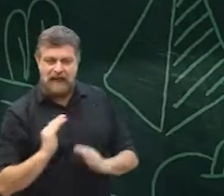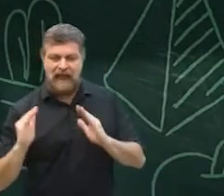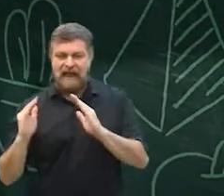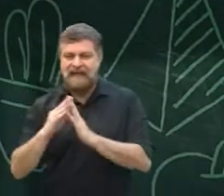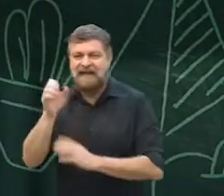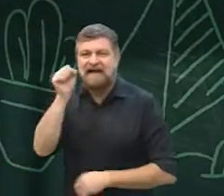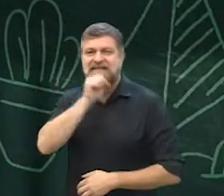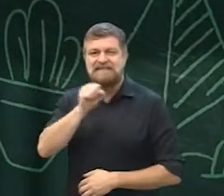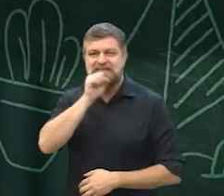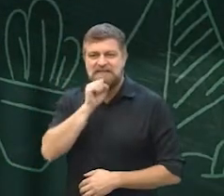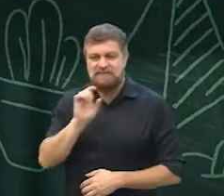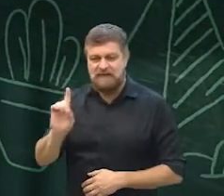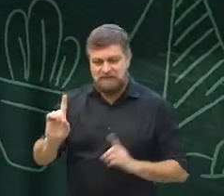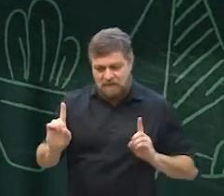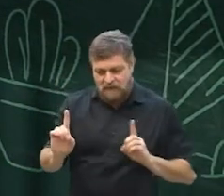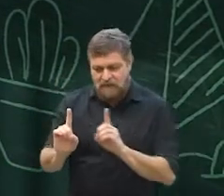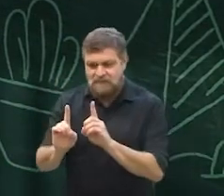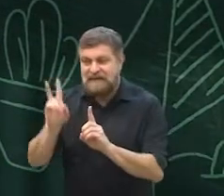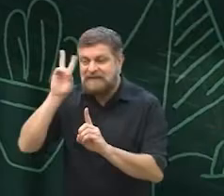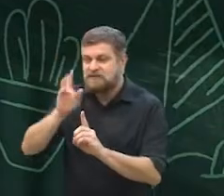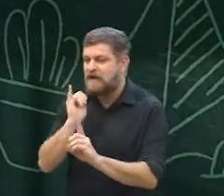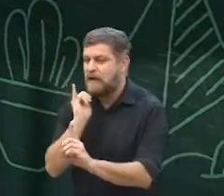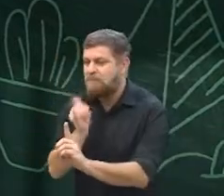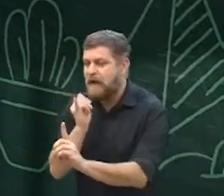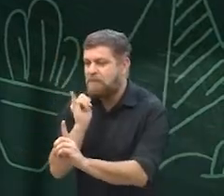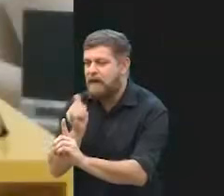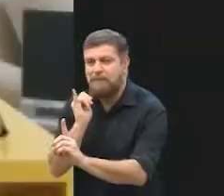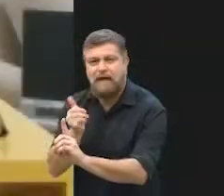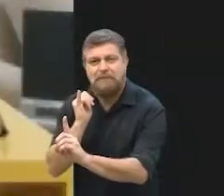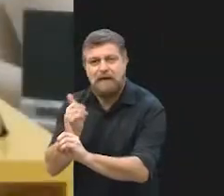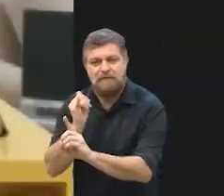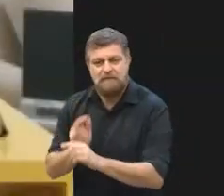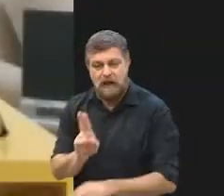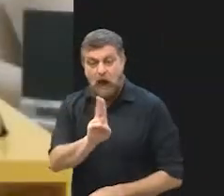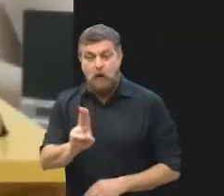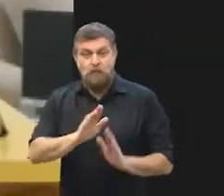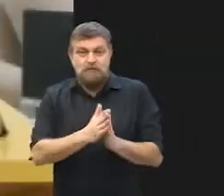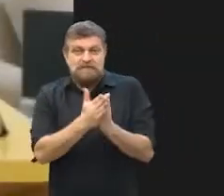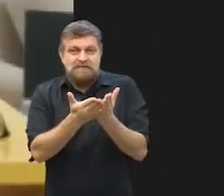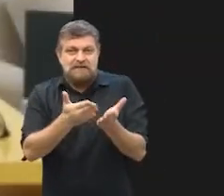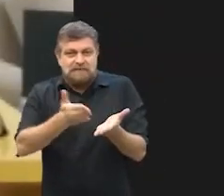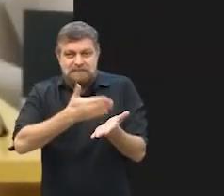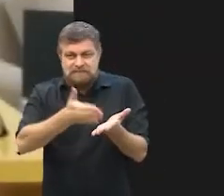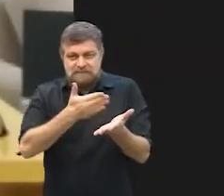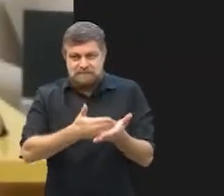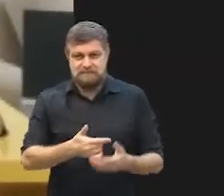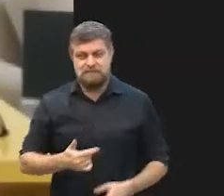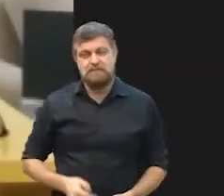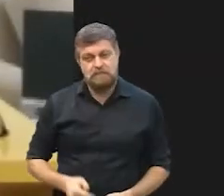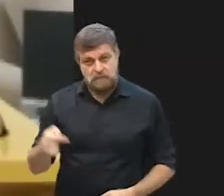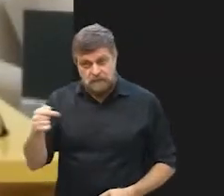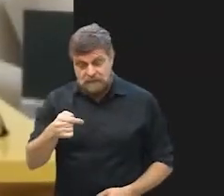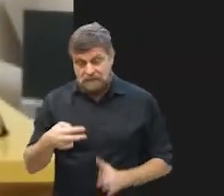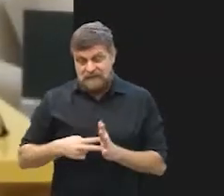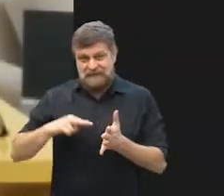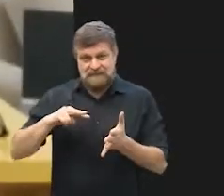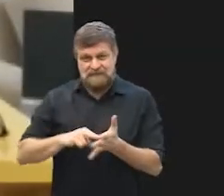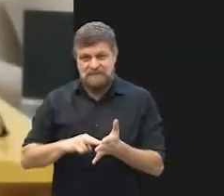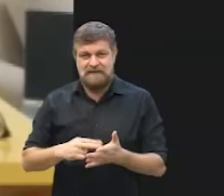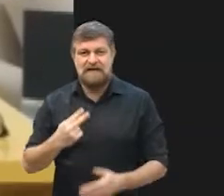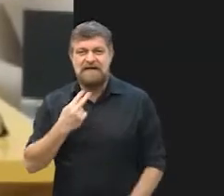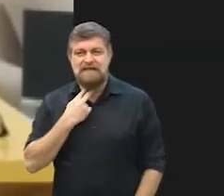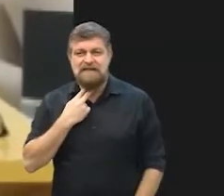as pessoas gostaram os idosos, né? Ajuda. É terapêutico. Então, assim, o que eu quero dizer com isso é que é um livro que não